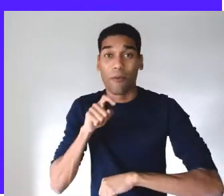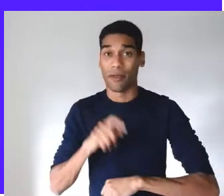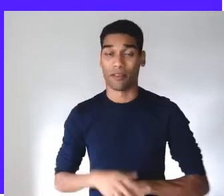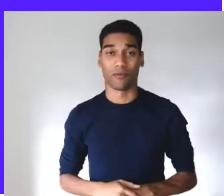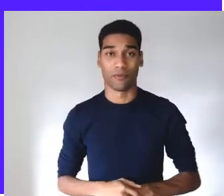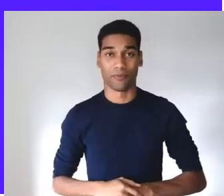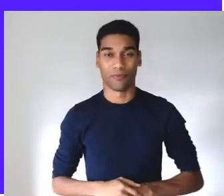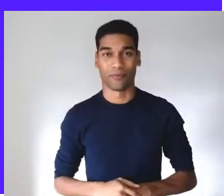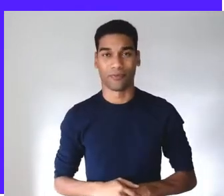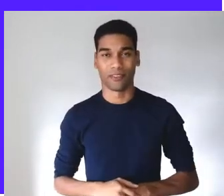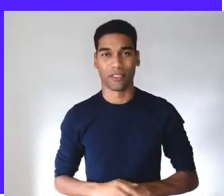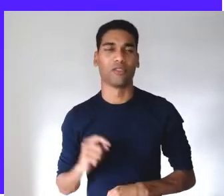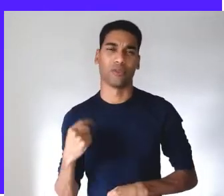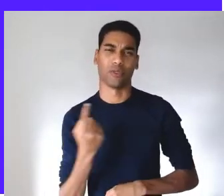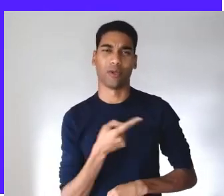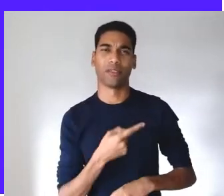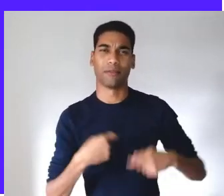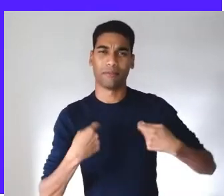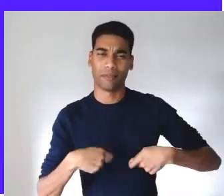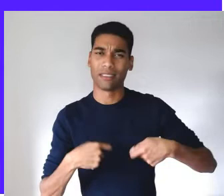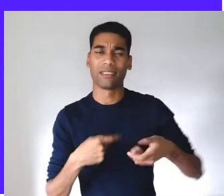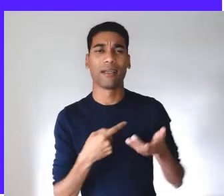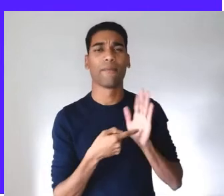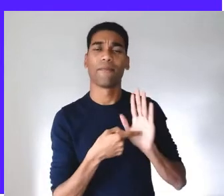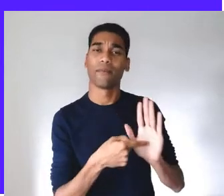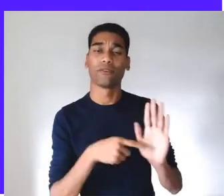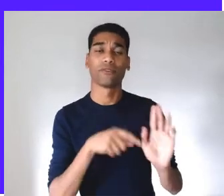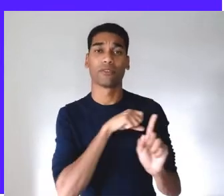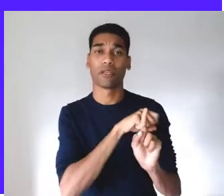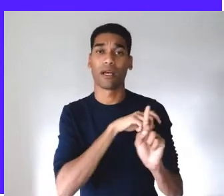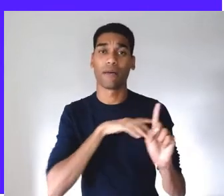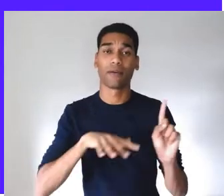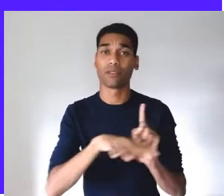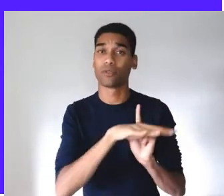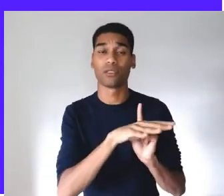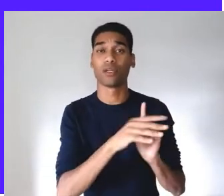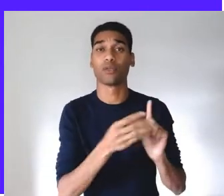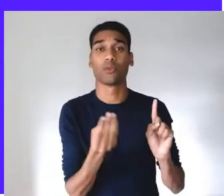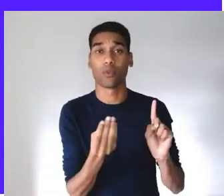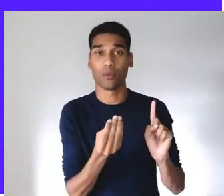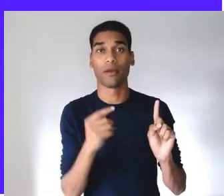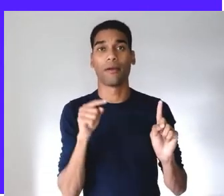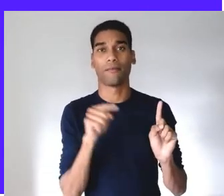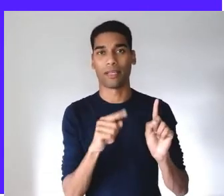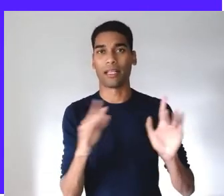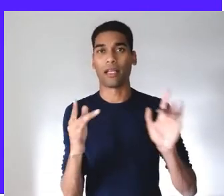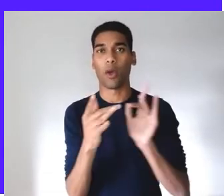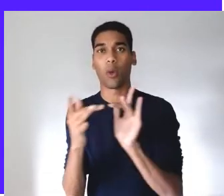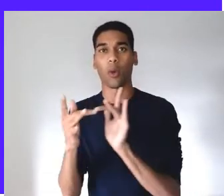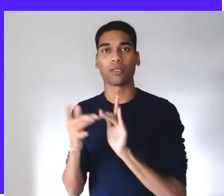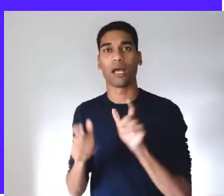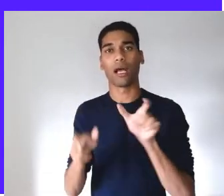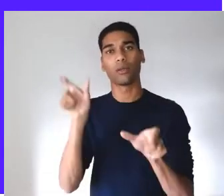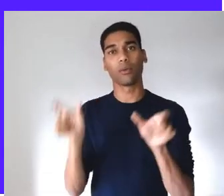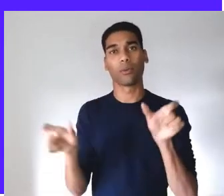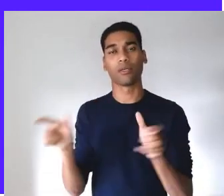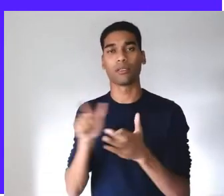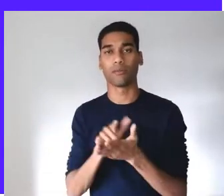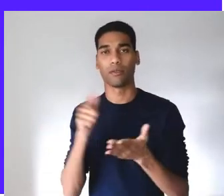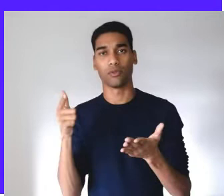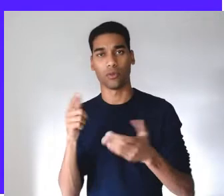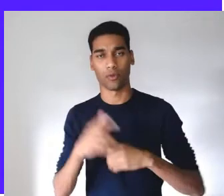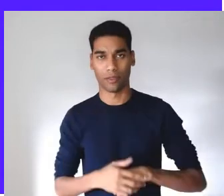trazer a sociedade pro, perto do jornalista, né? Que a sociedade veja os jornalistas como aliados,